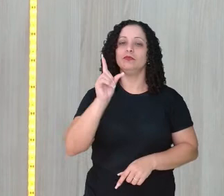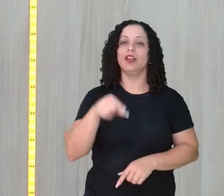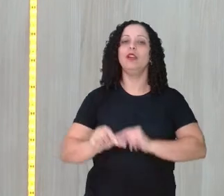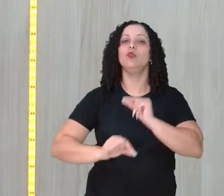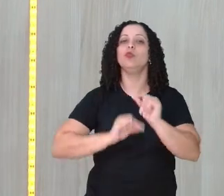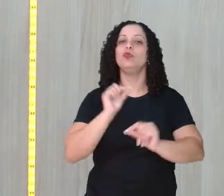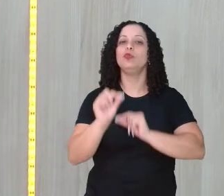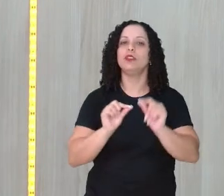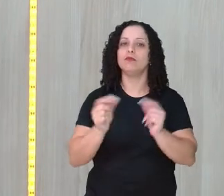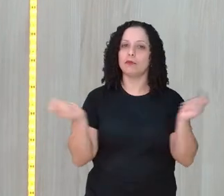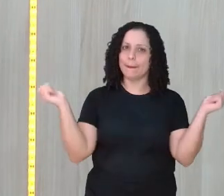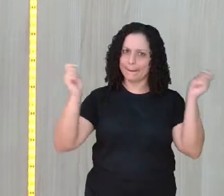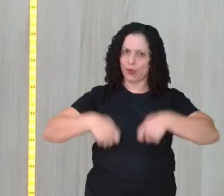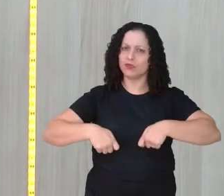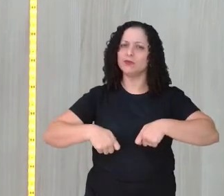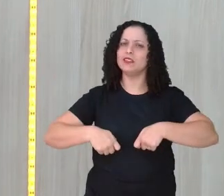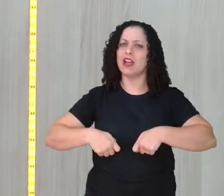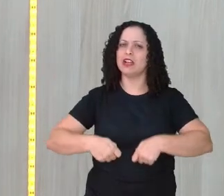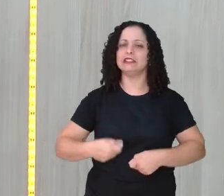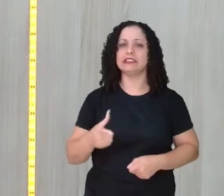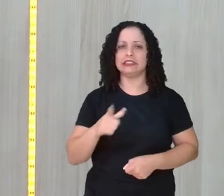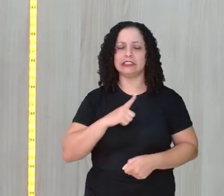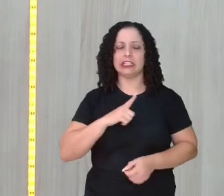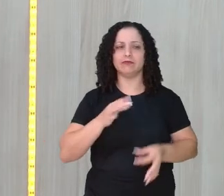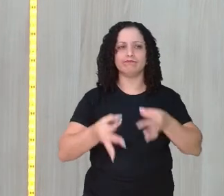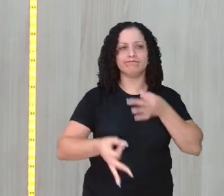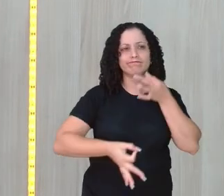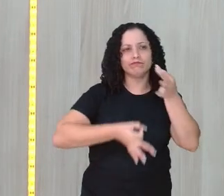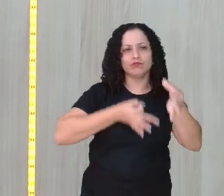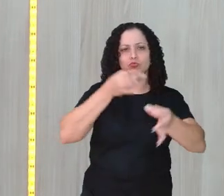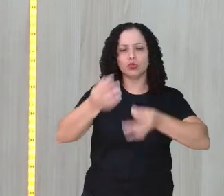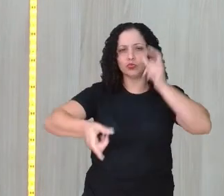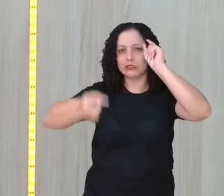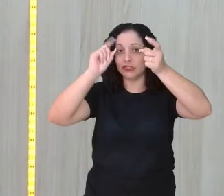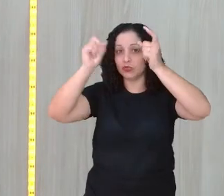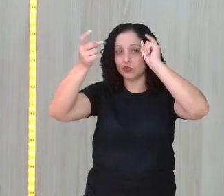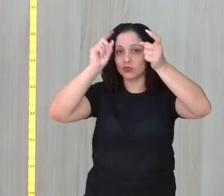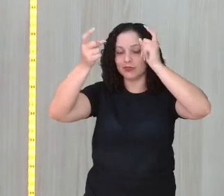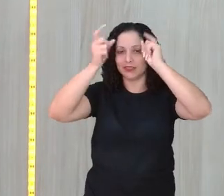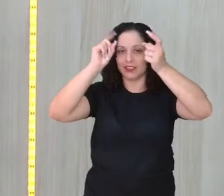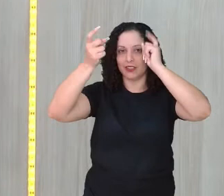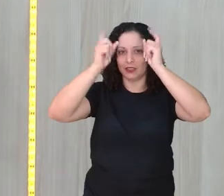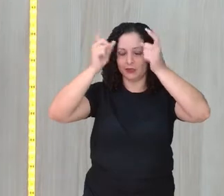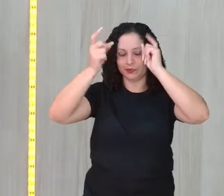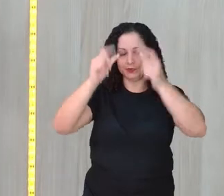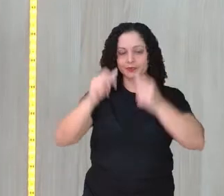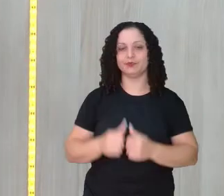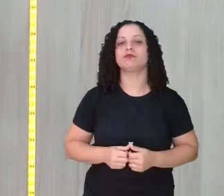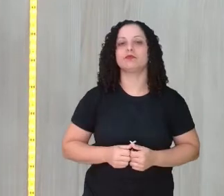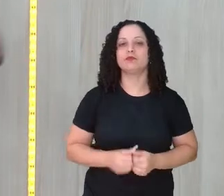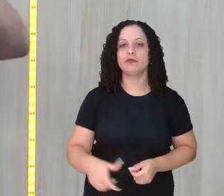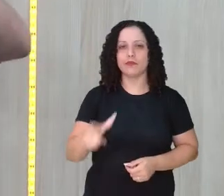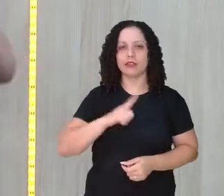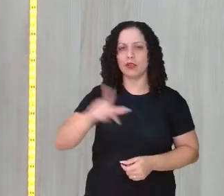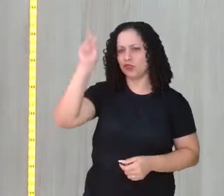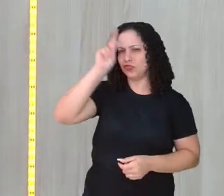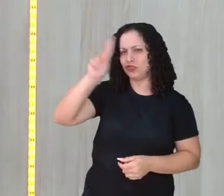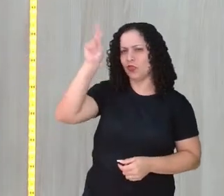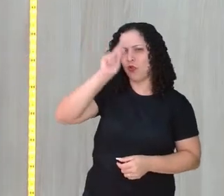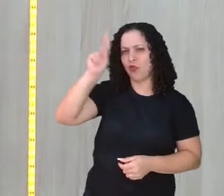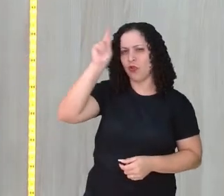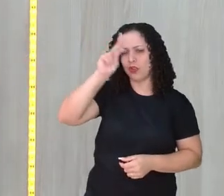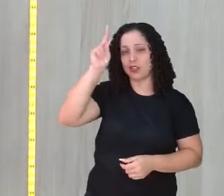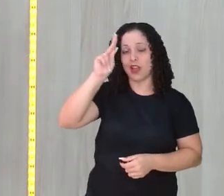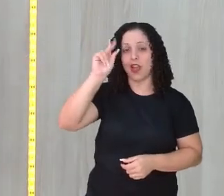como uma possibilidade de discussões das existências, né? A gente, para ter uma trama, para ter uma